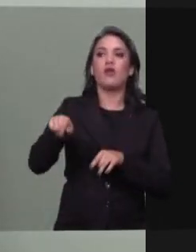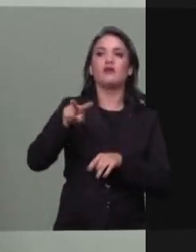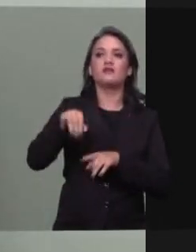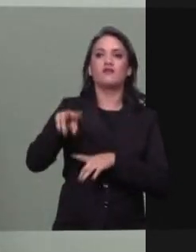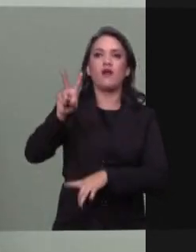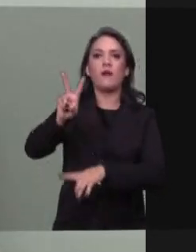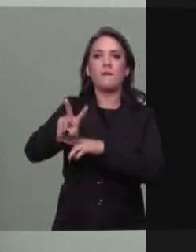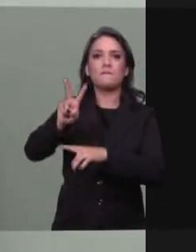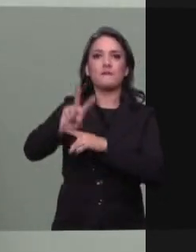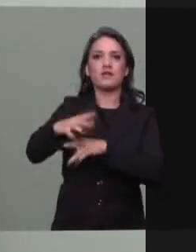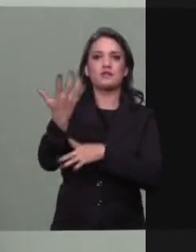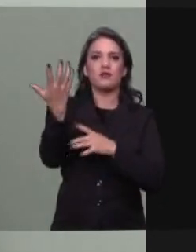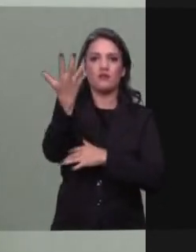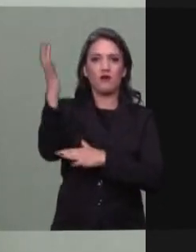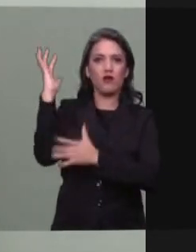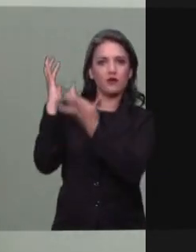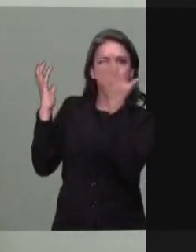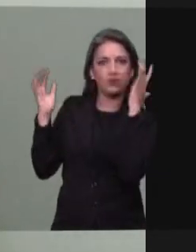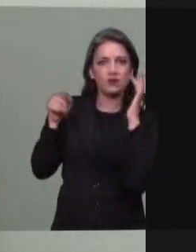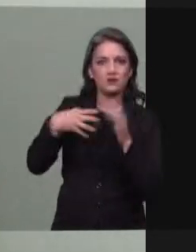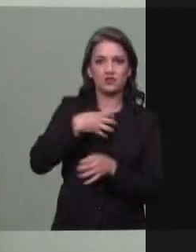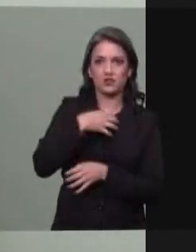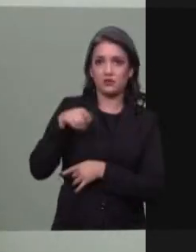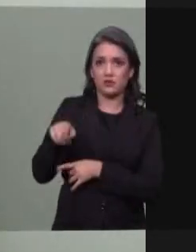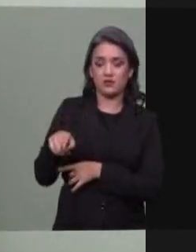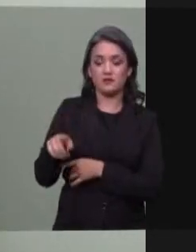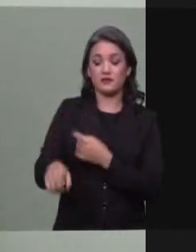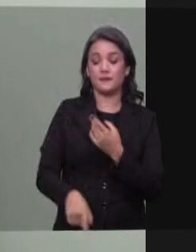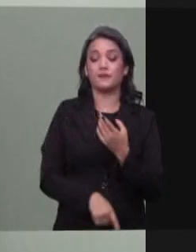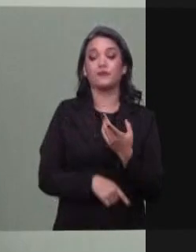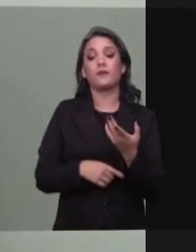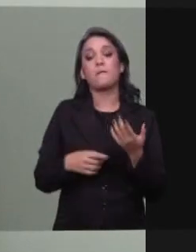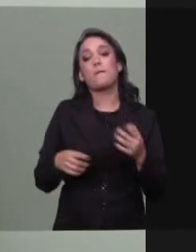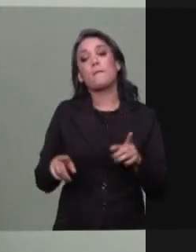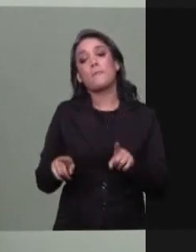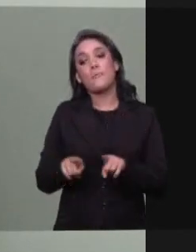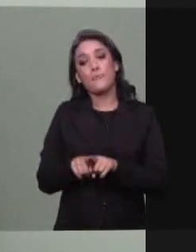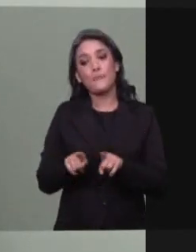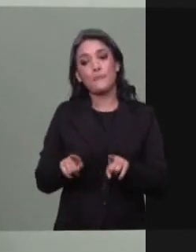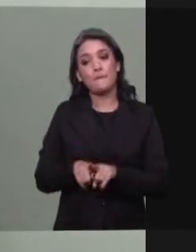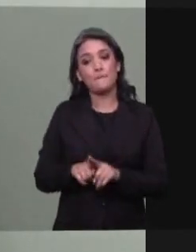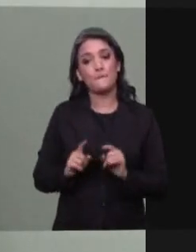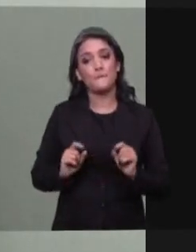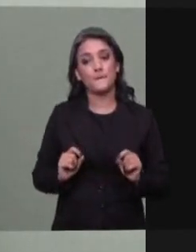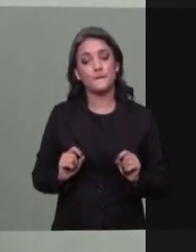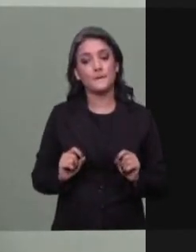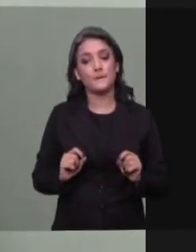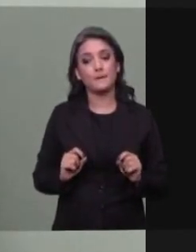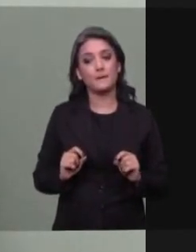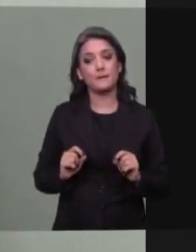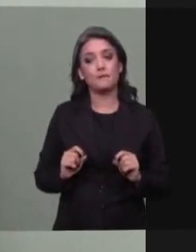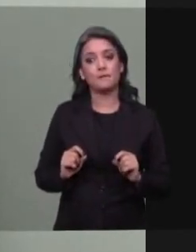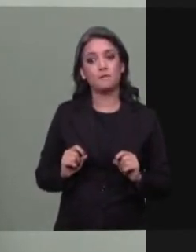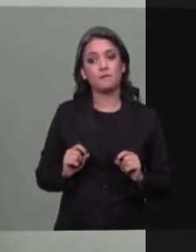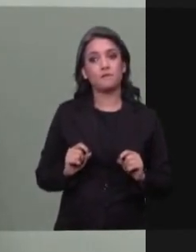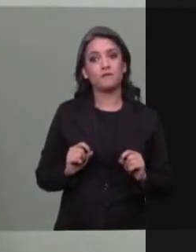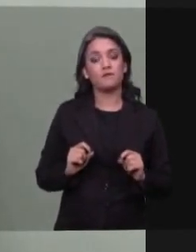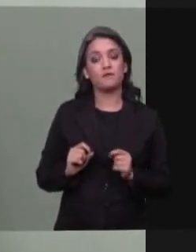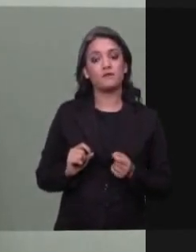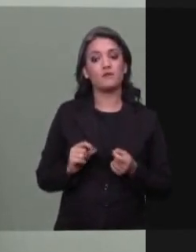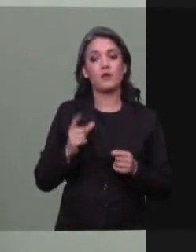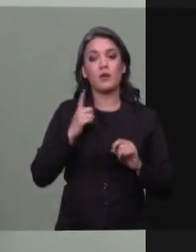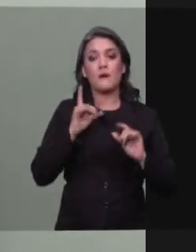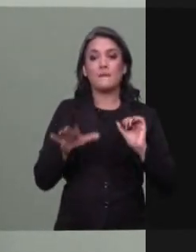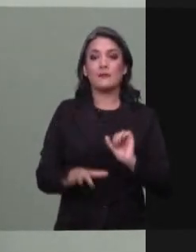um bioma que eles ajudam de uma maneira muito específica, e como Vossa Excelência tão bem realçou em seu voto, para garantir